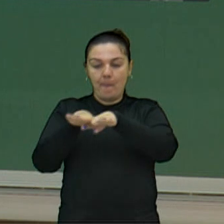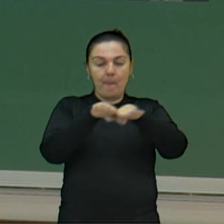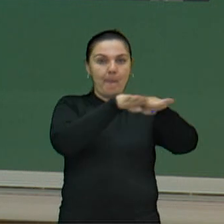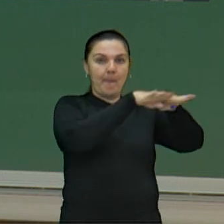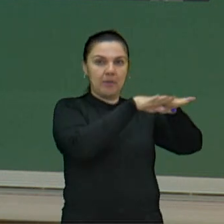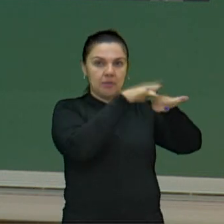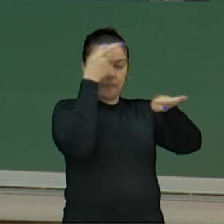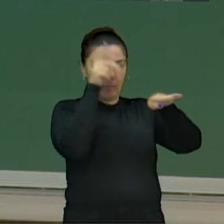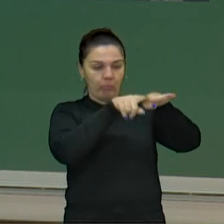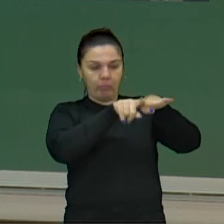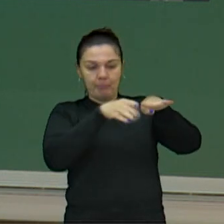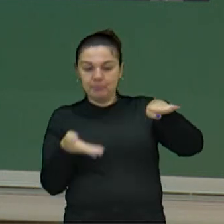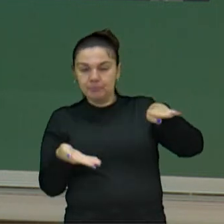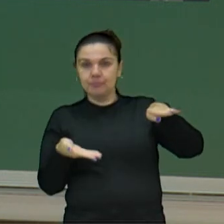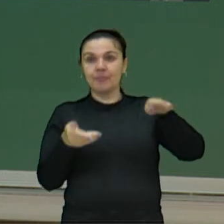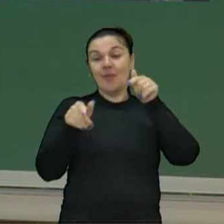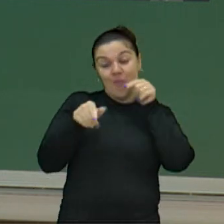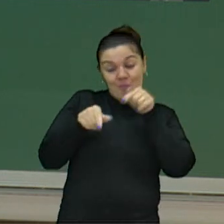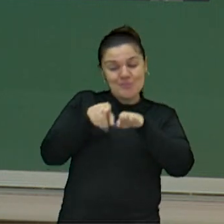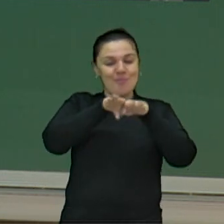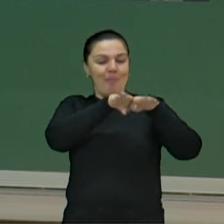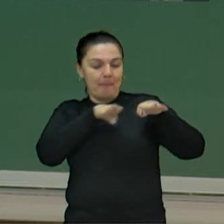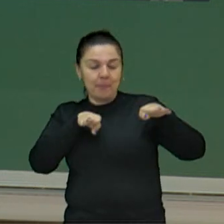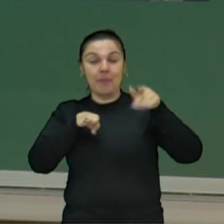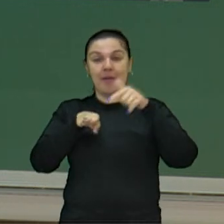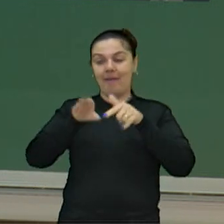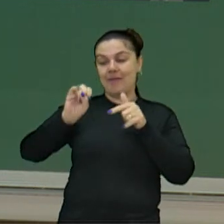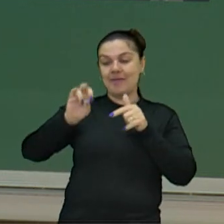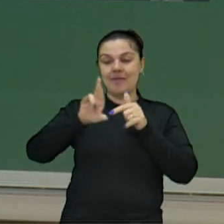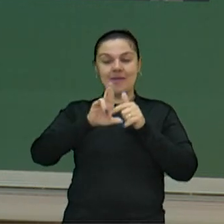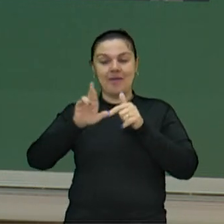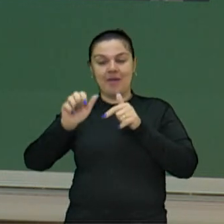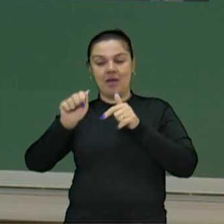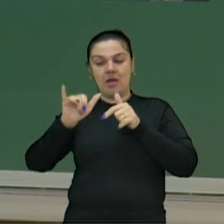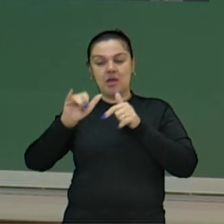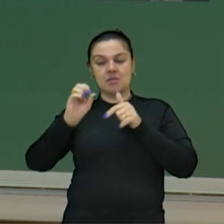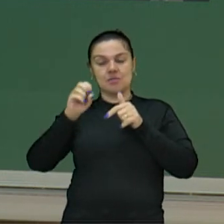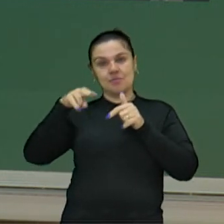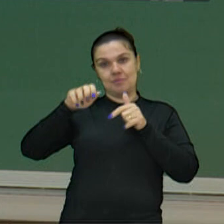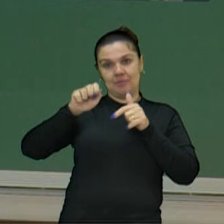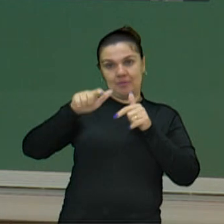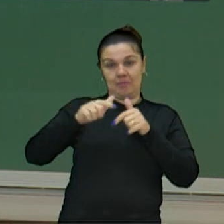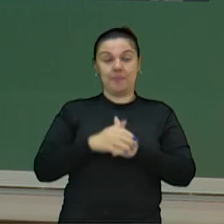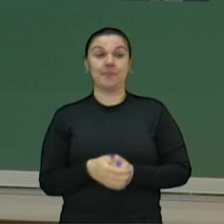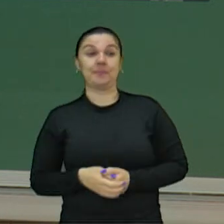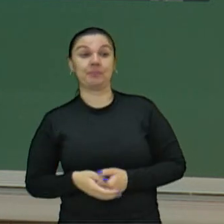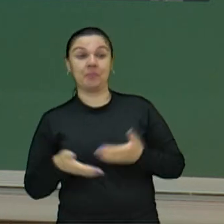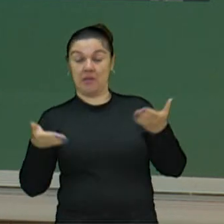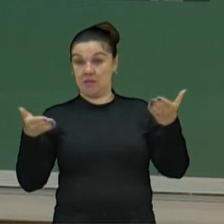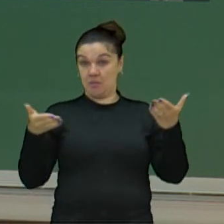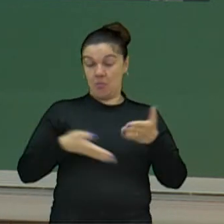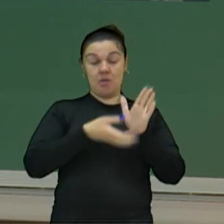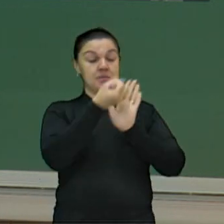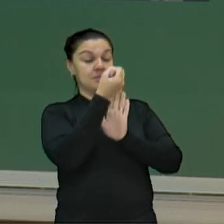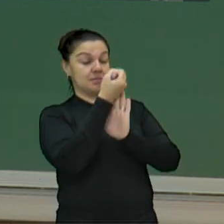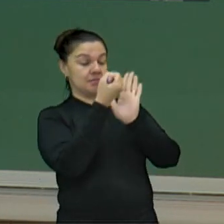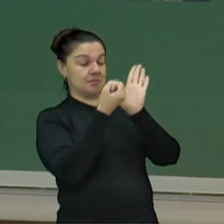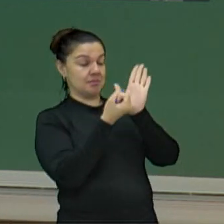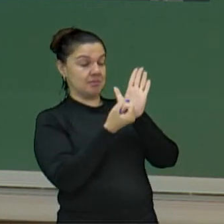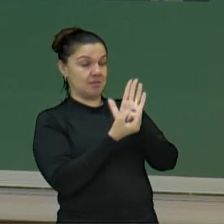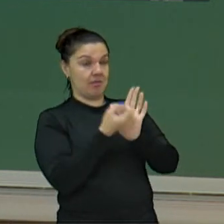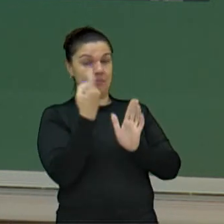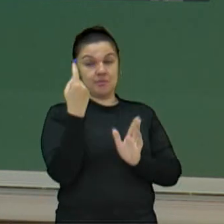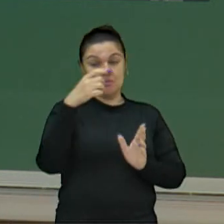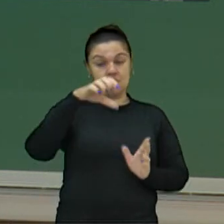fora do padrão. O que está fora do padrão é o irracional. E já entre o século XIX e o